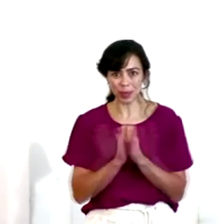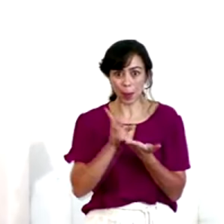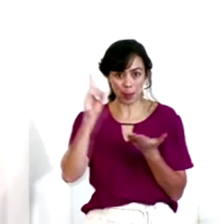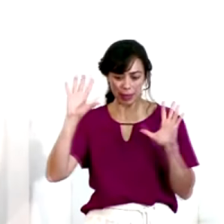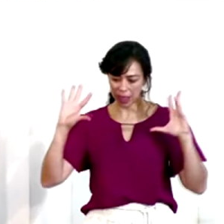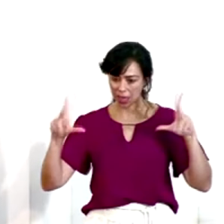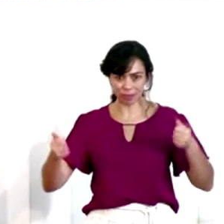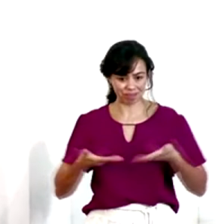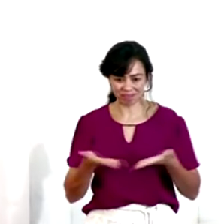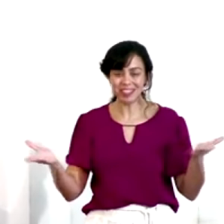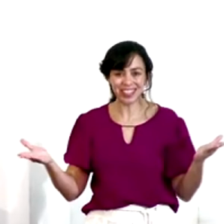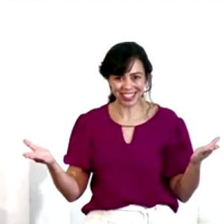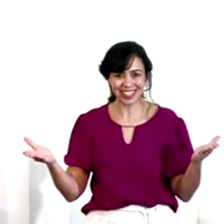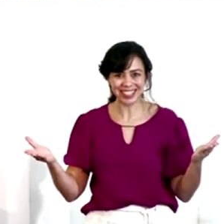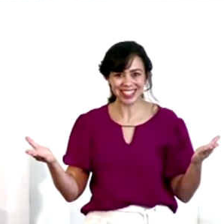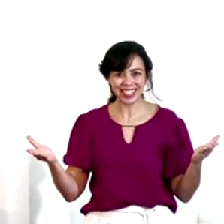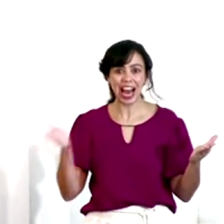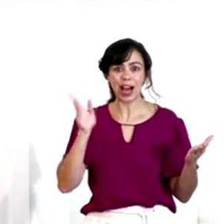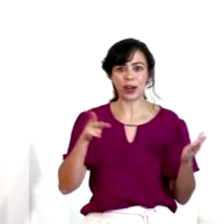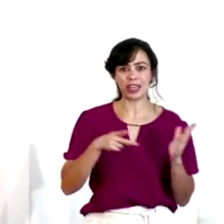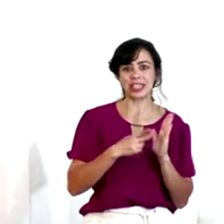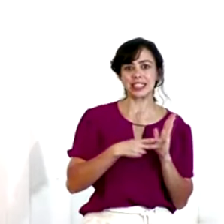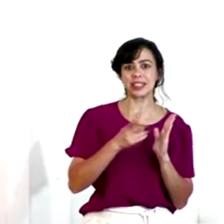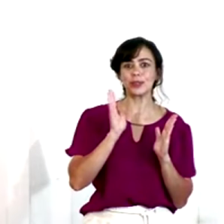este é o segundo grande evento